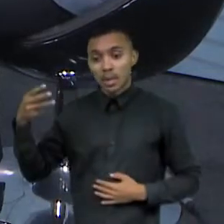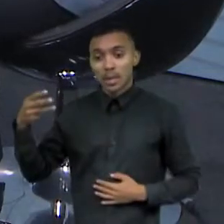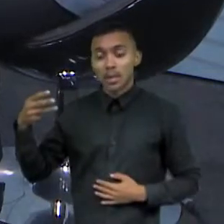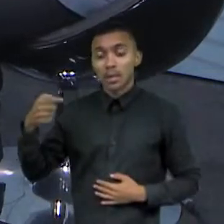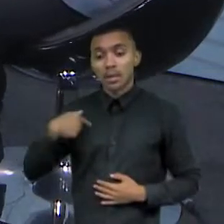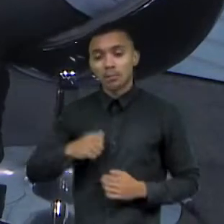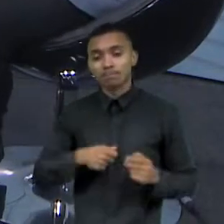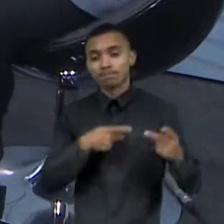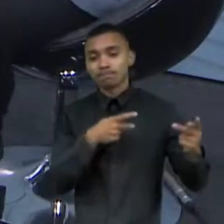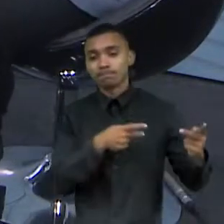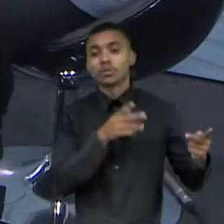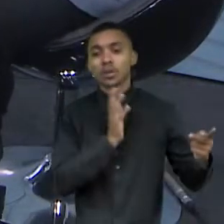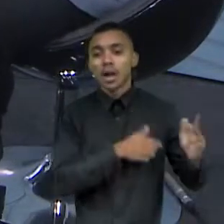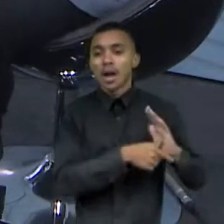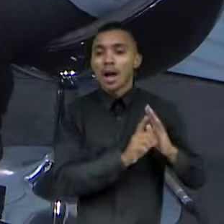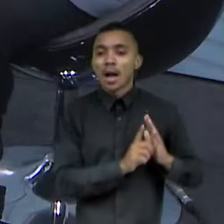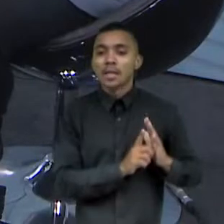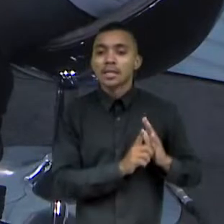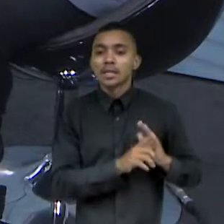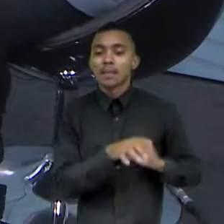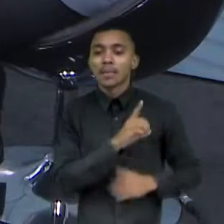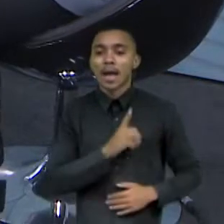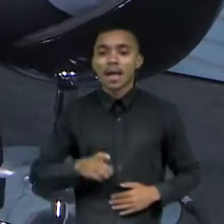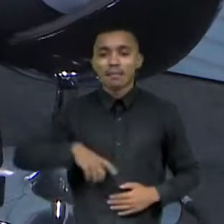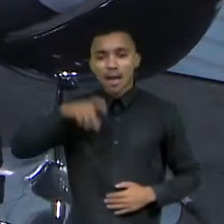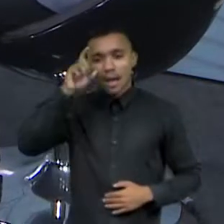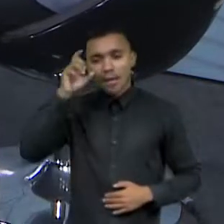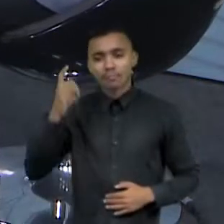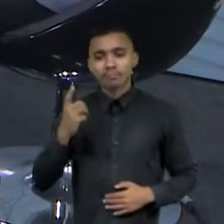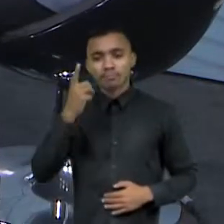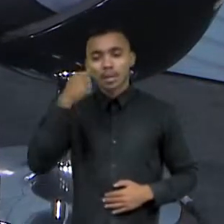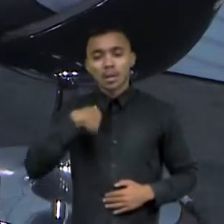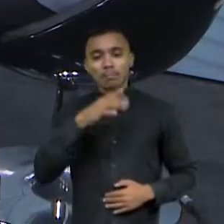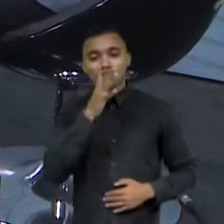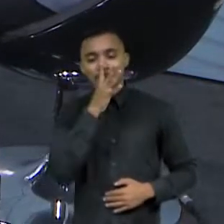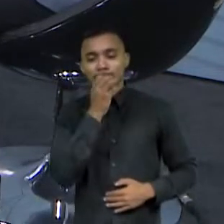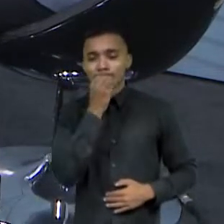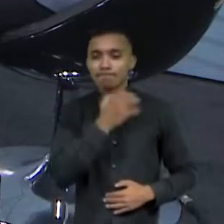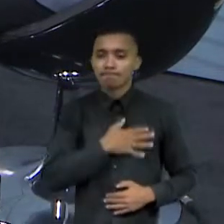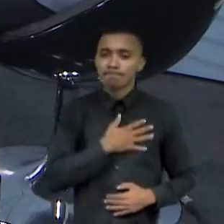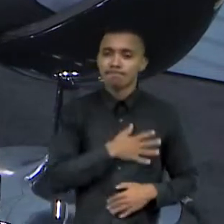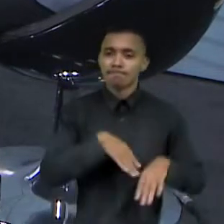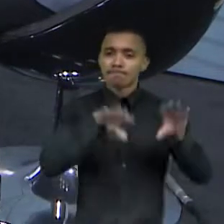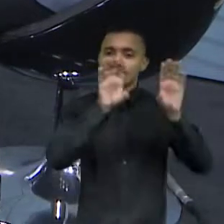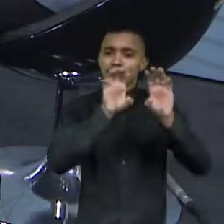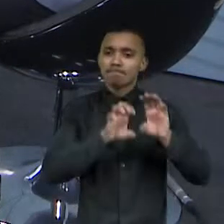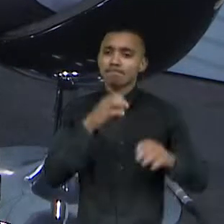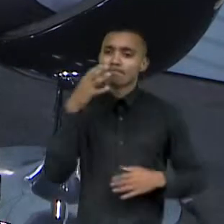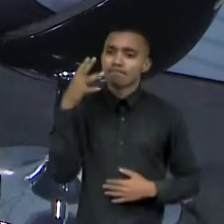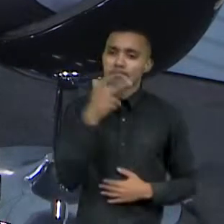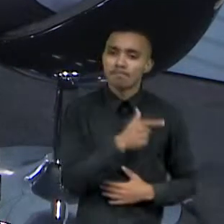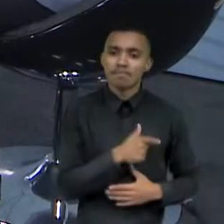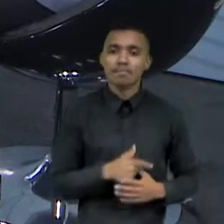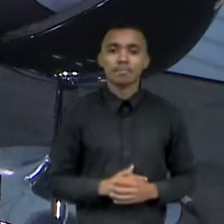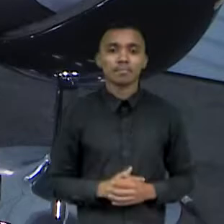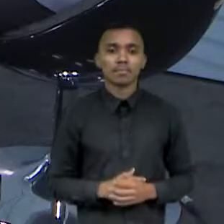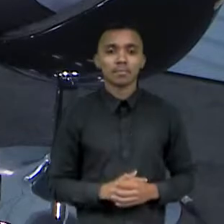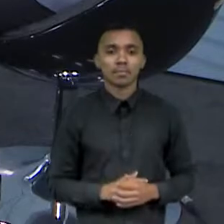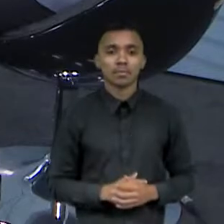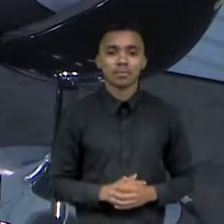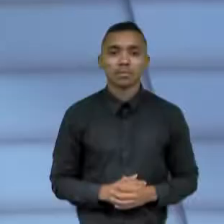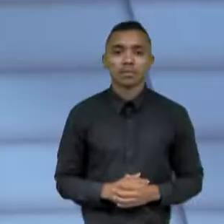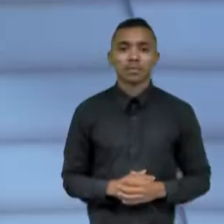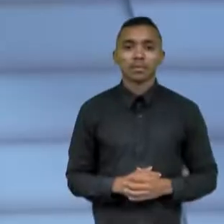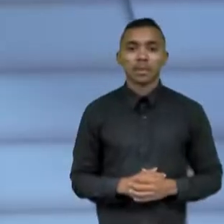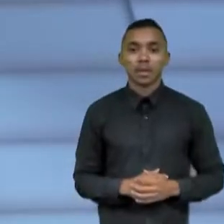de ir a convite do deputado Renato, e a estrutura é muito boa. Viu? Sim. Realmente uma estrutura muito boa de funcionamento lá. Nossa sede fica no